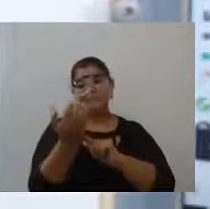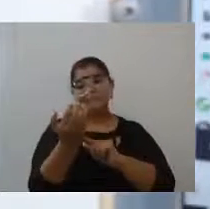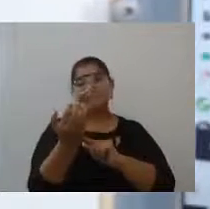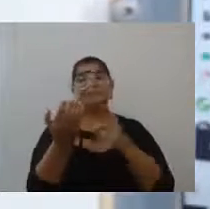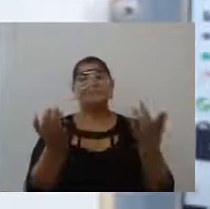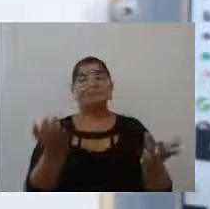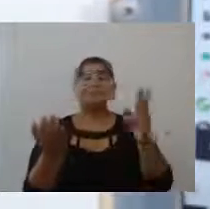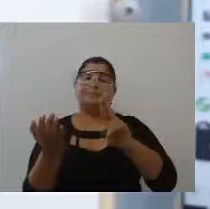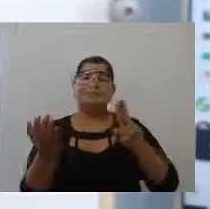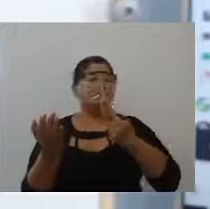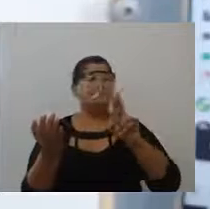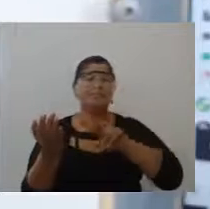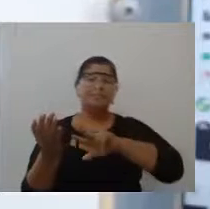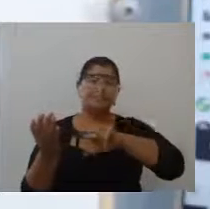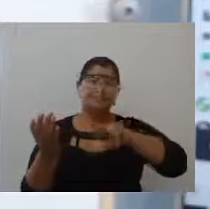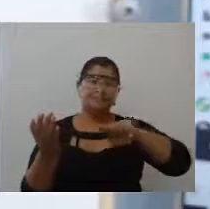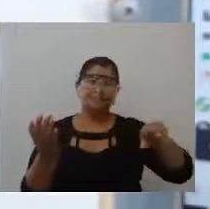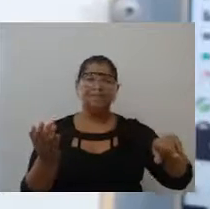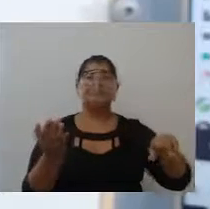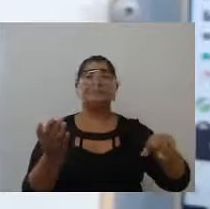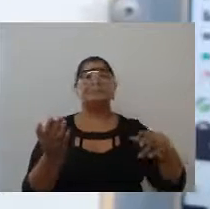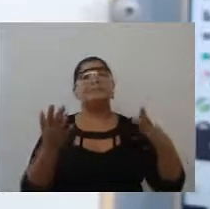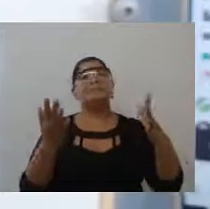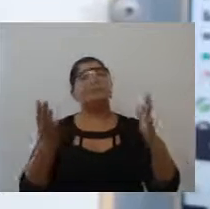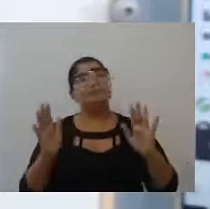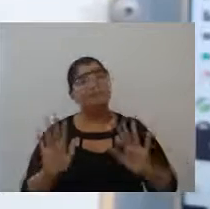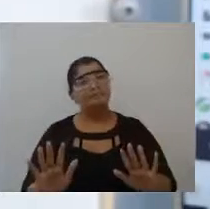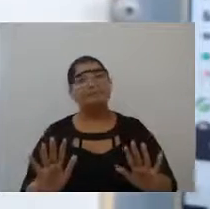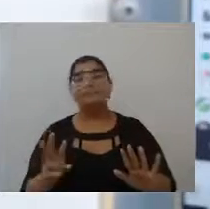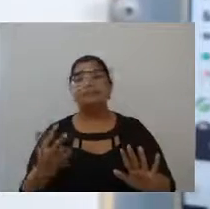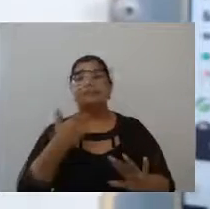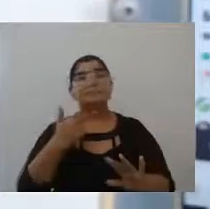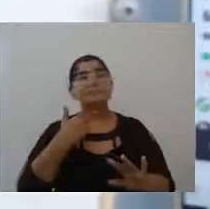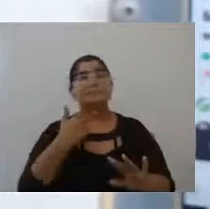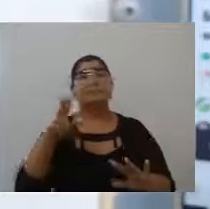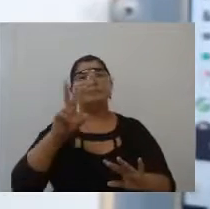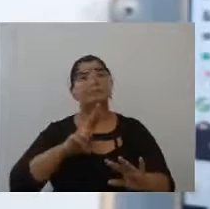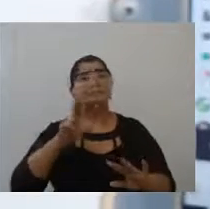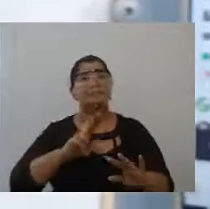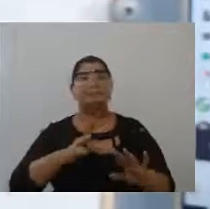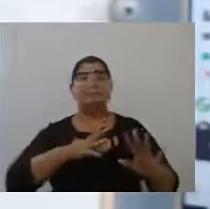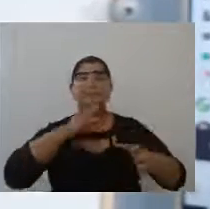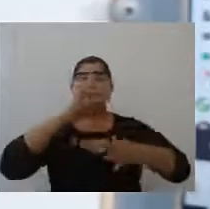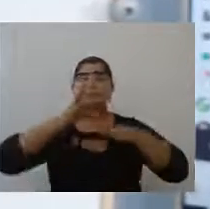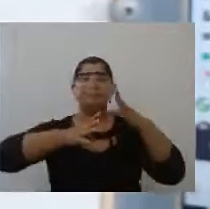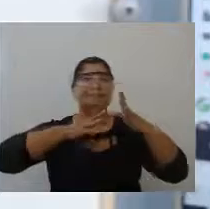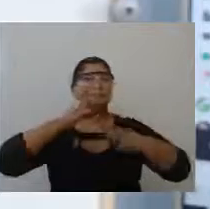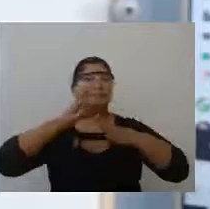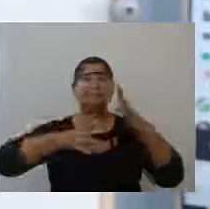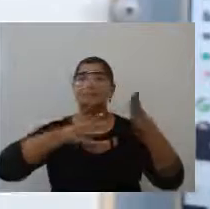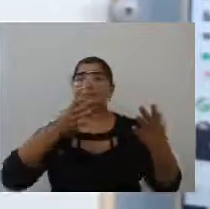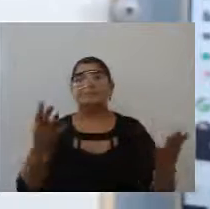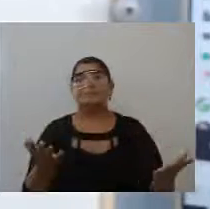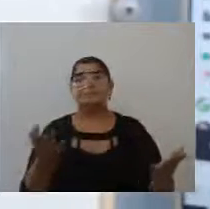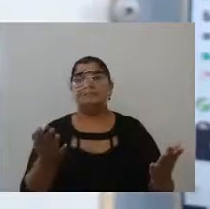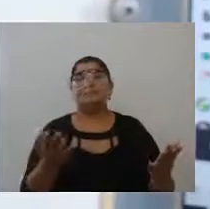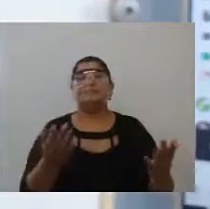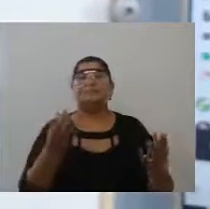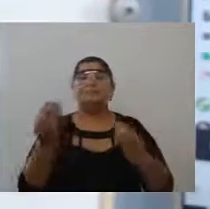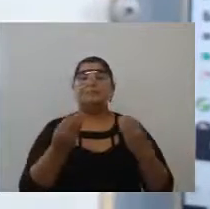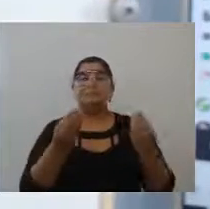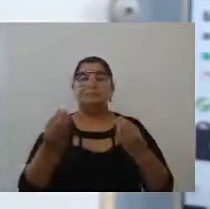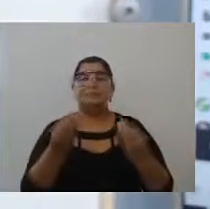a gente usa para um monte de coisa. Agora, a gente não pode usar de maneira indiscriminada. Imagina quantas vezes